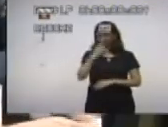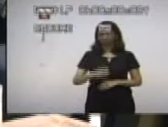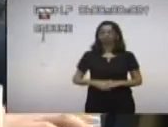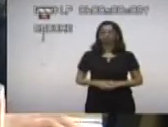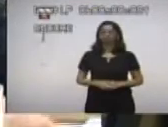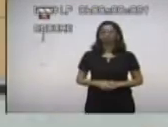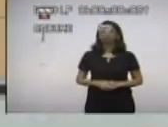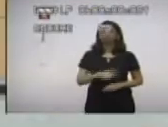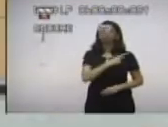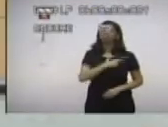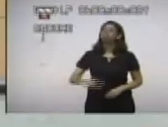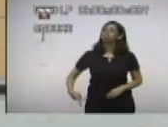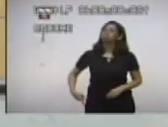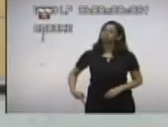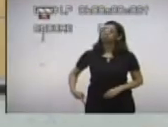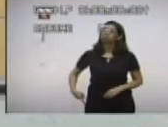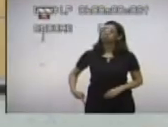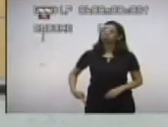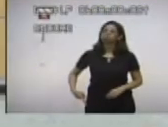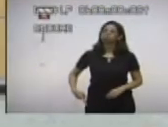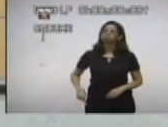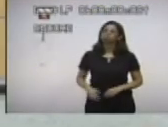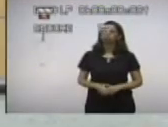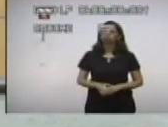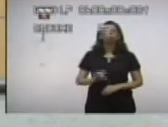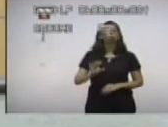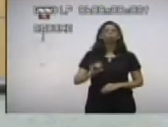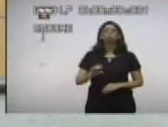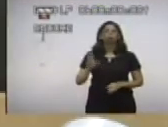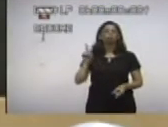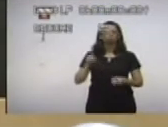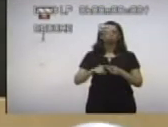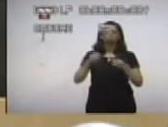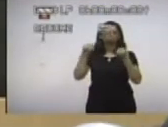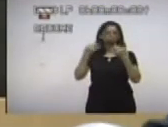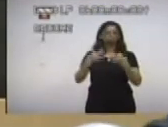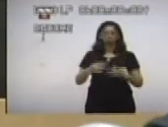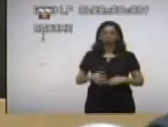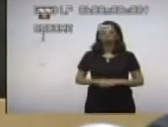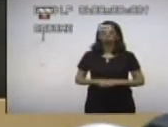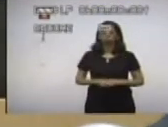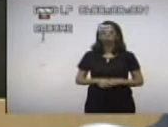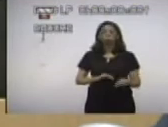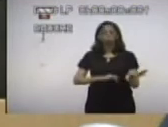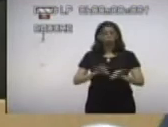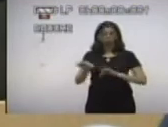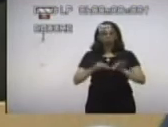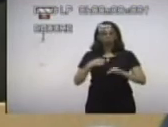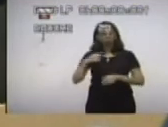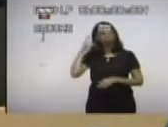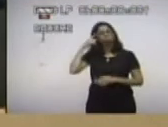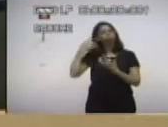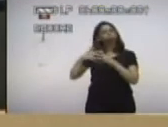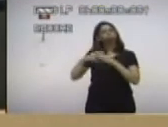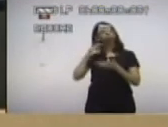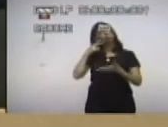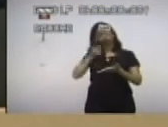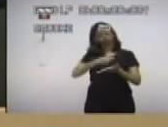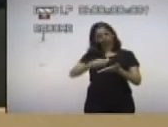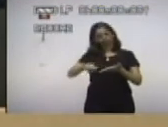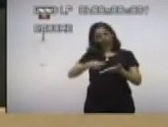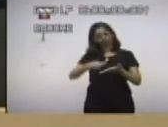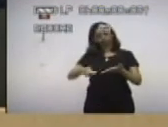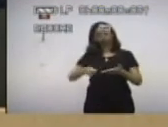Fábio seu presidente é pré a apenas esclarecendo e quando eu desenvolvi esse projeto pensei muito não